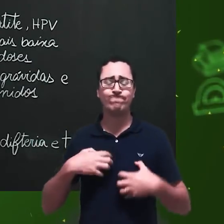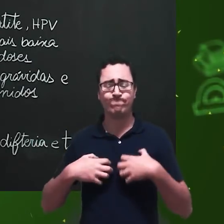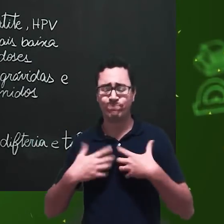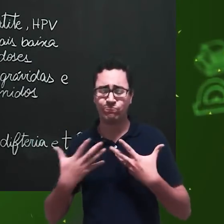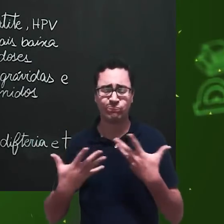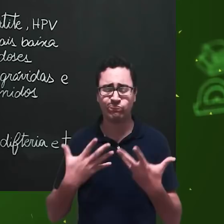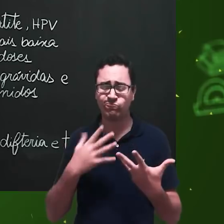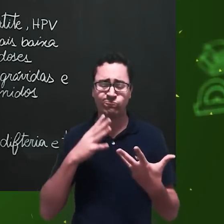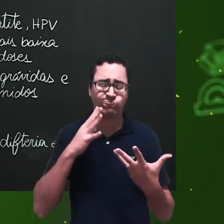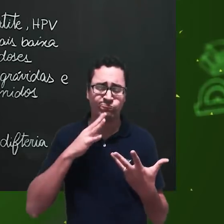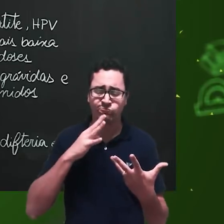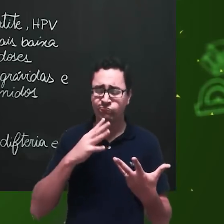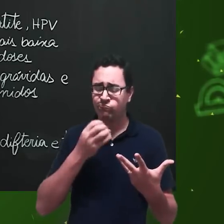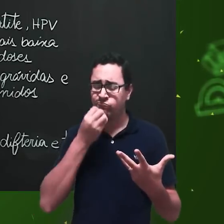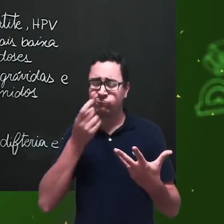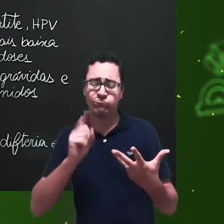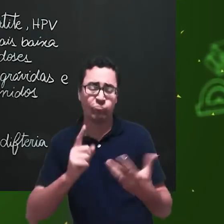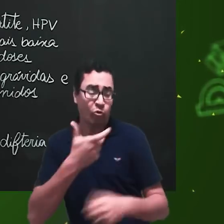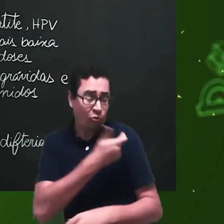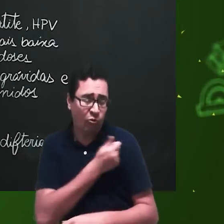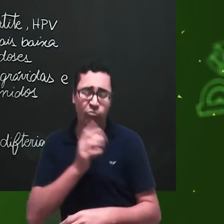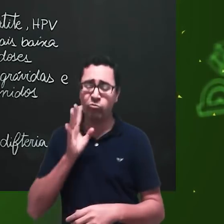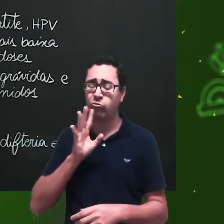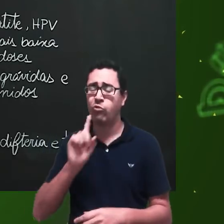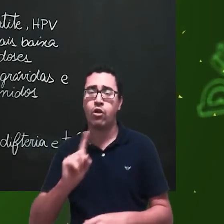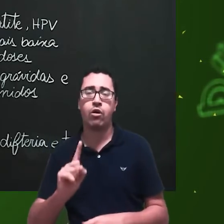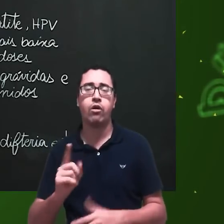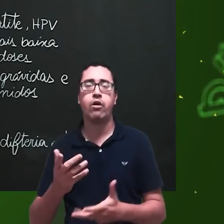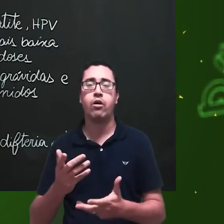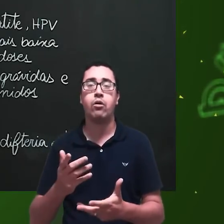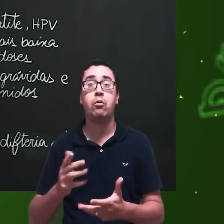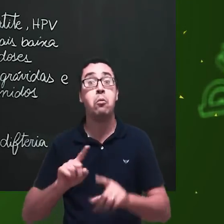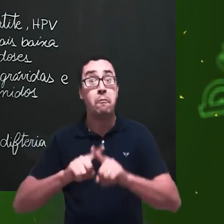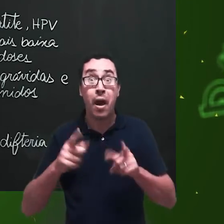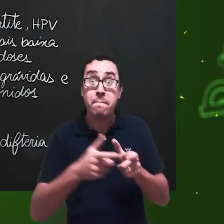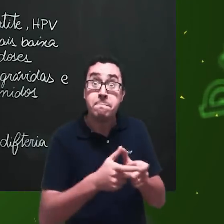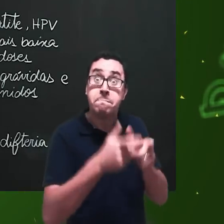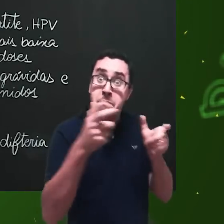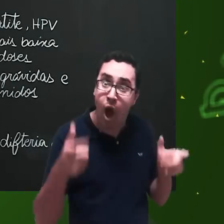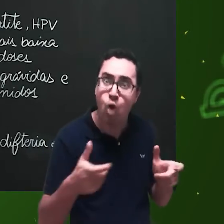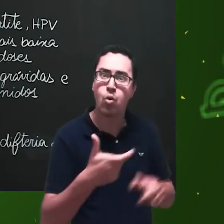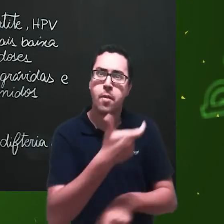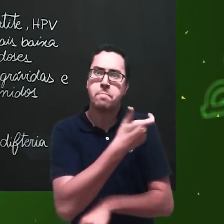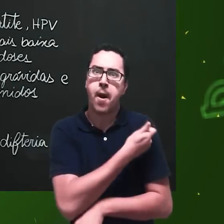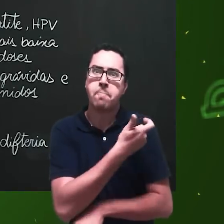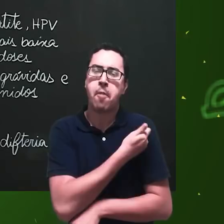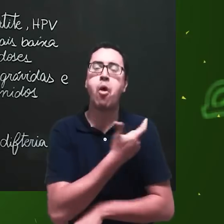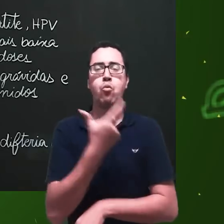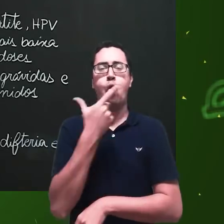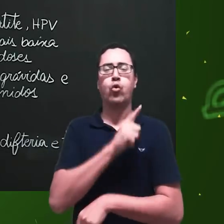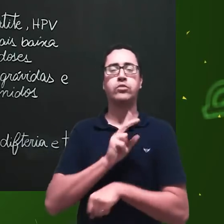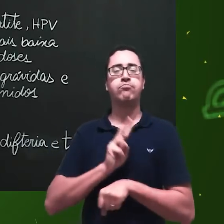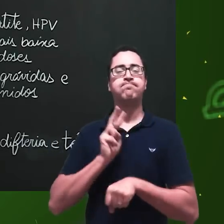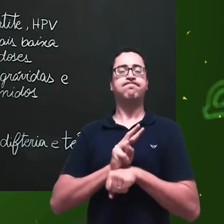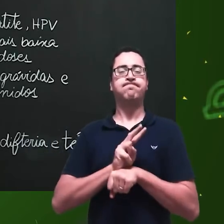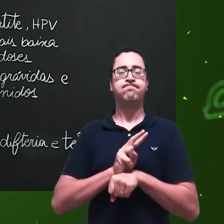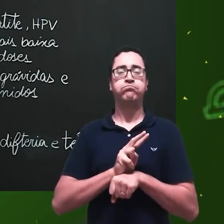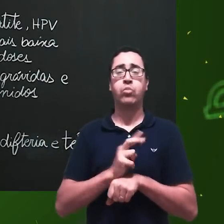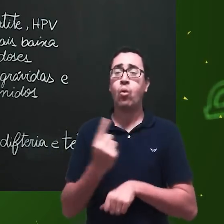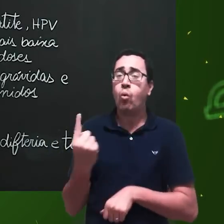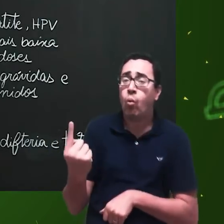a maioria, e a maioria, acaba que dá uma proteção para aquele que, porventura, pode não